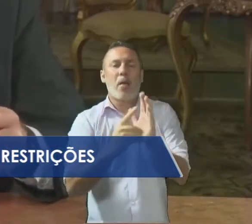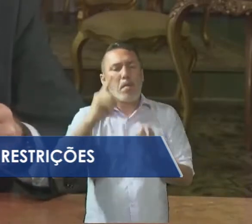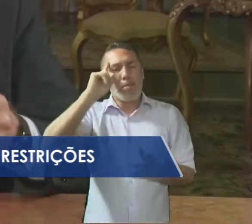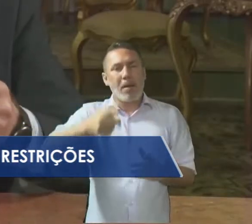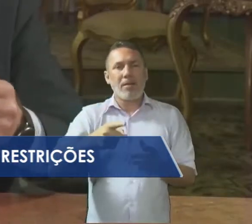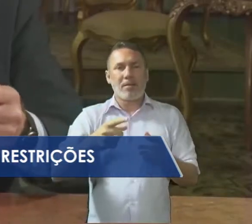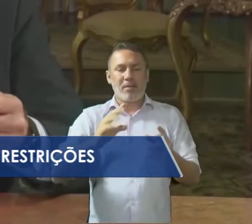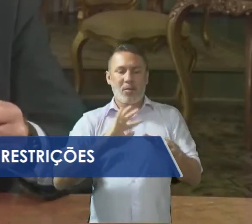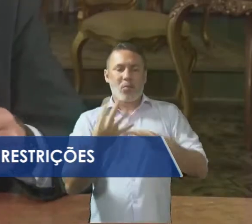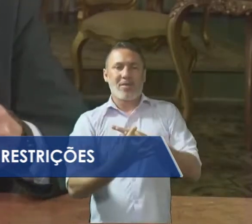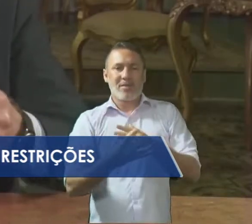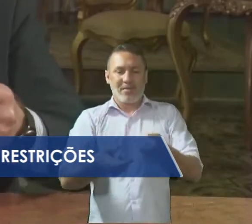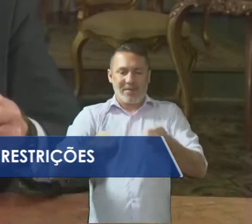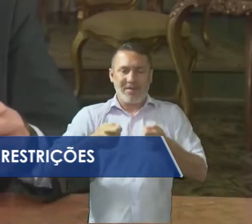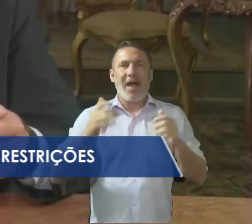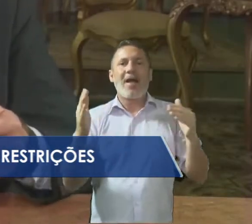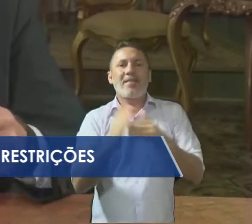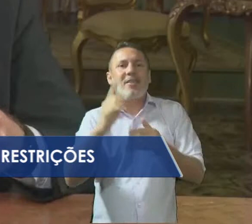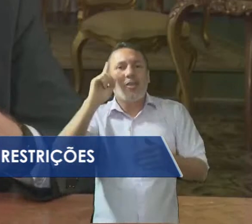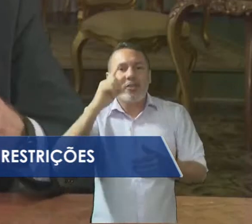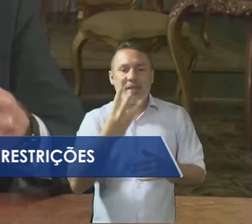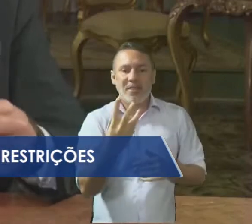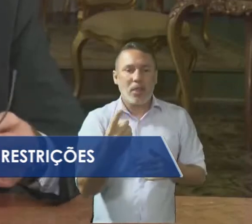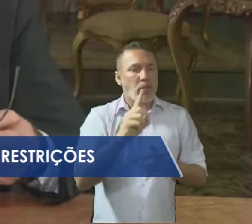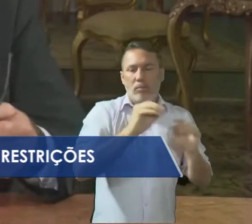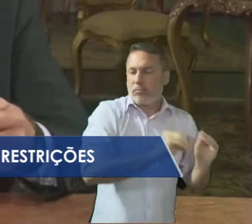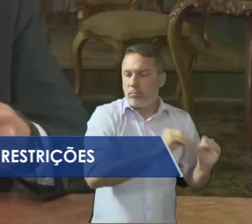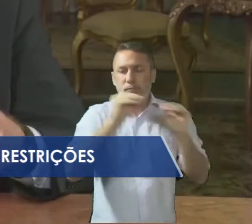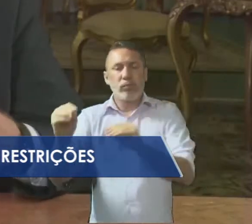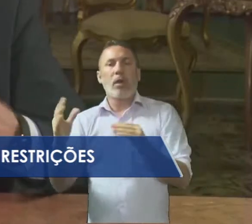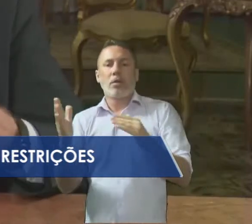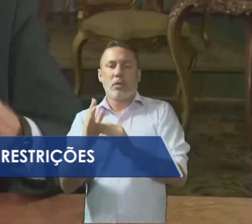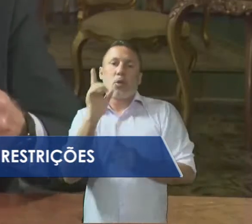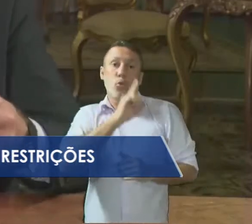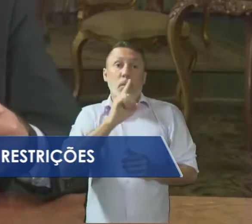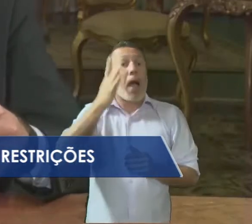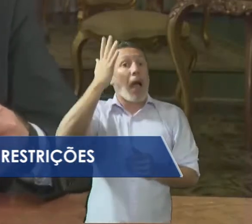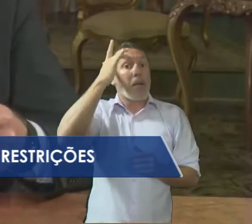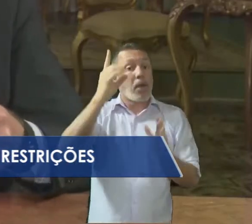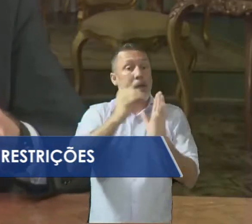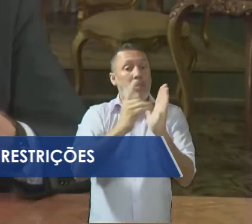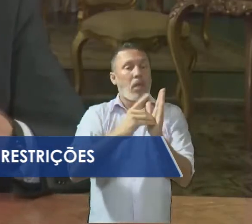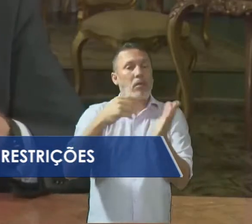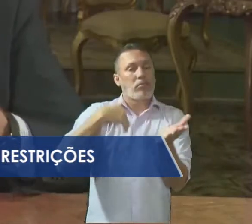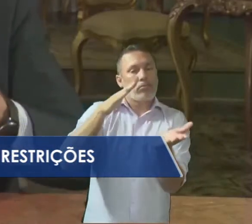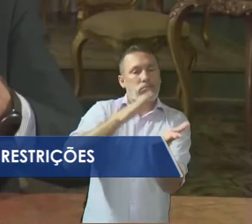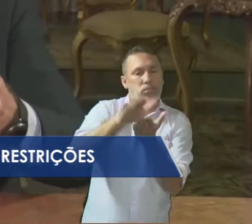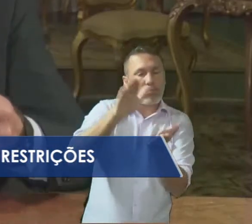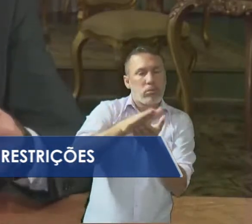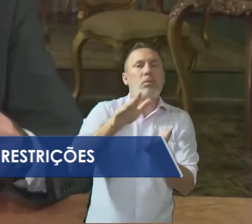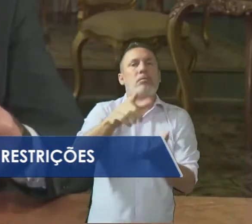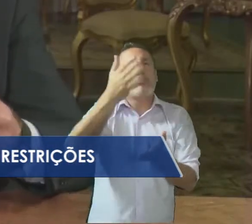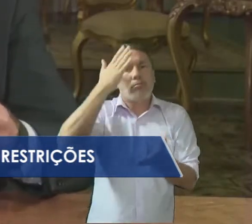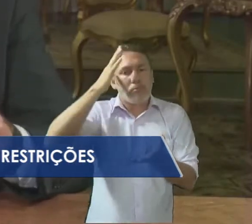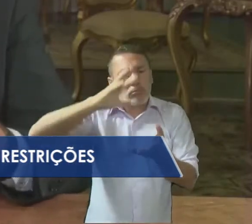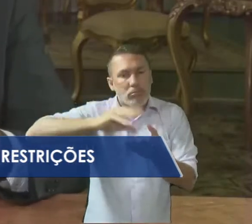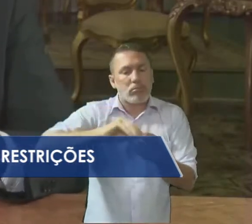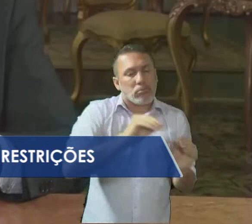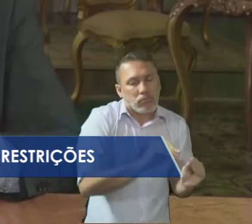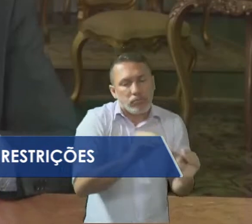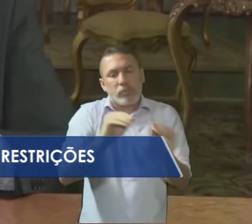que será modificado para as novas medidas para publicado amanhã os efeitos do Decreto eles vão se estender